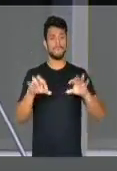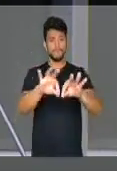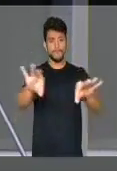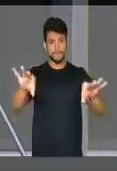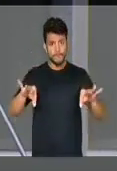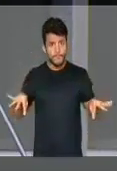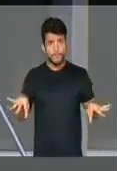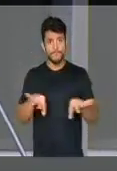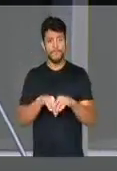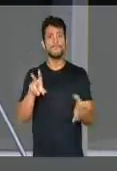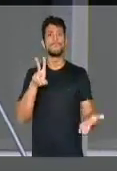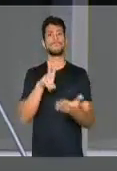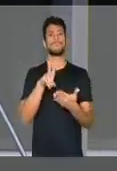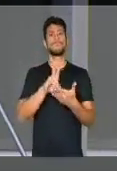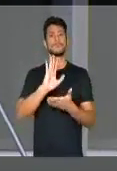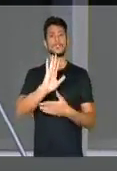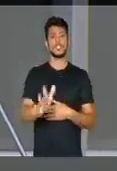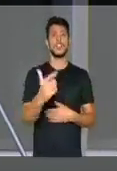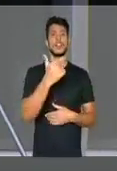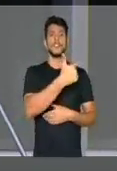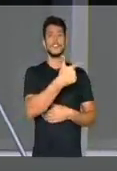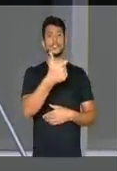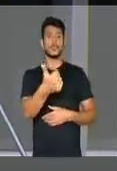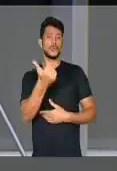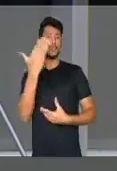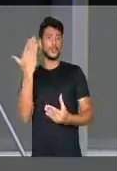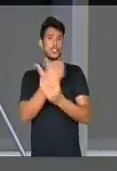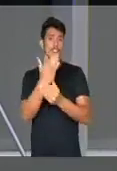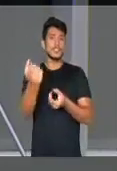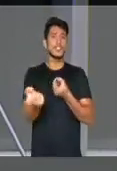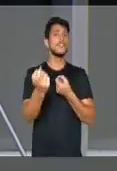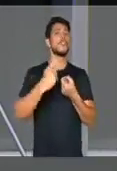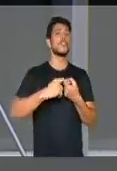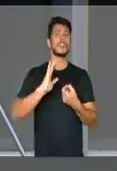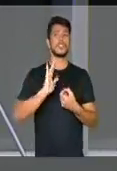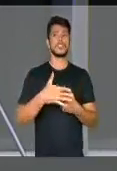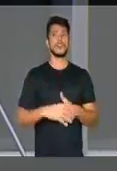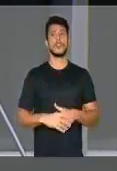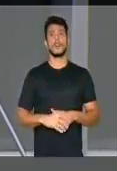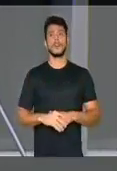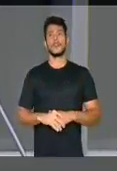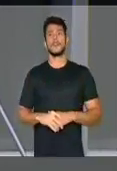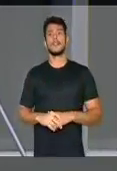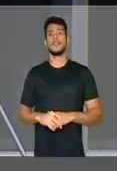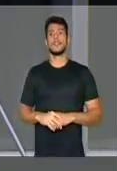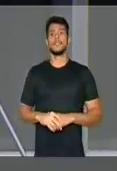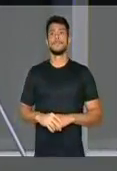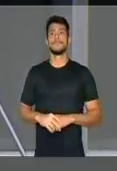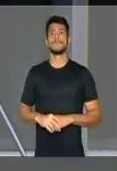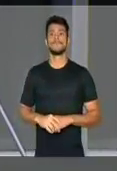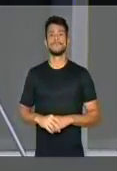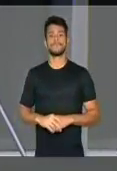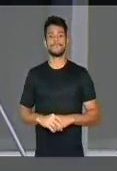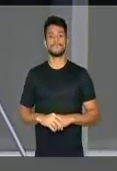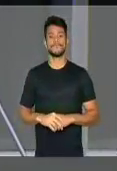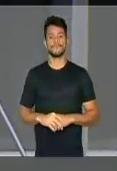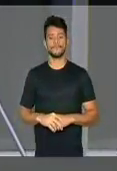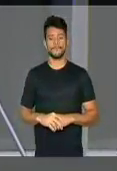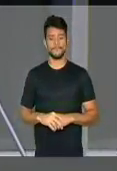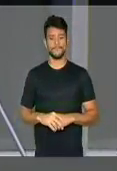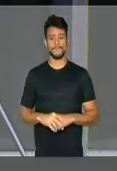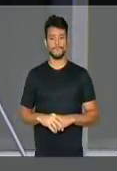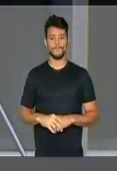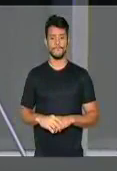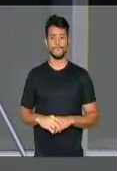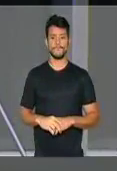terras indígenas, mais de 21 processos, deputada Érica Cocai, a fase inicial